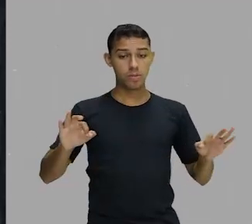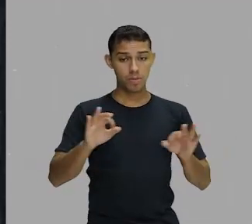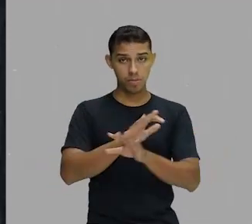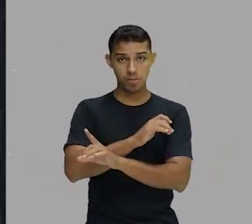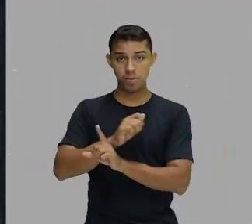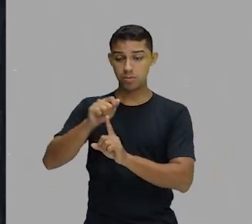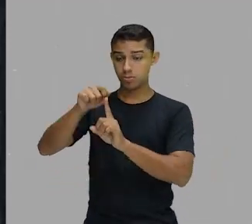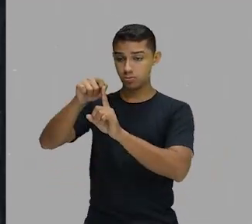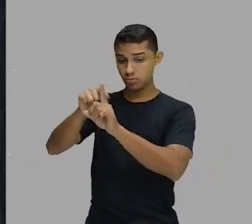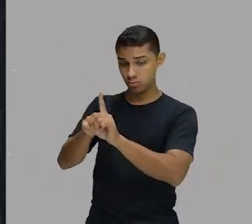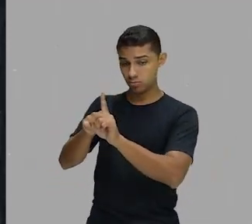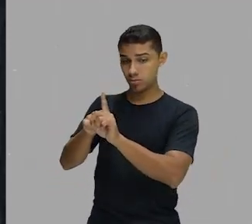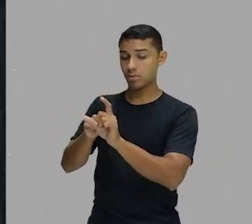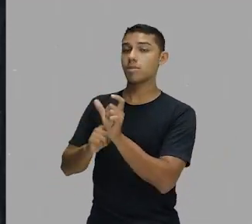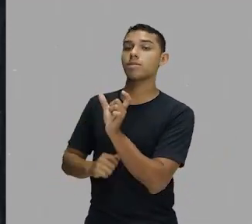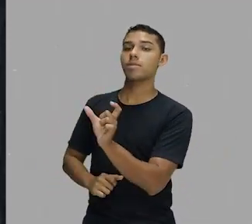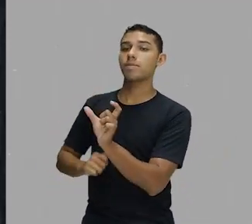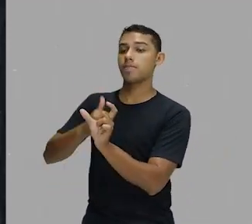vai pagar para o banco